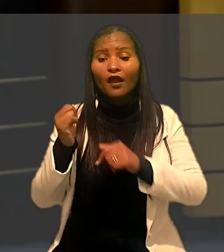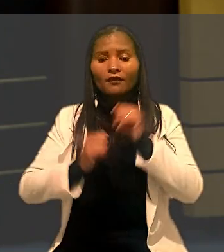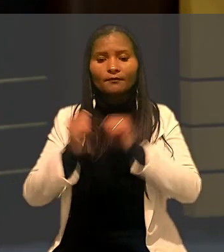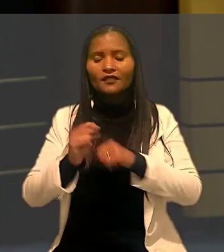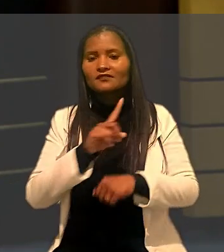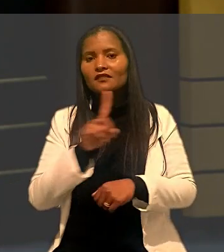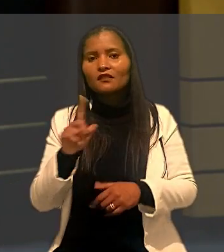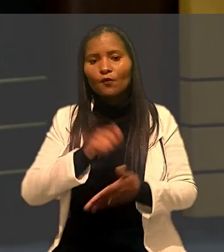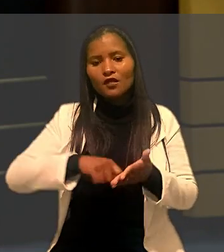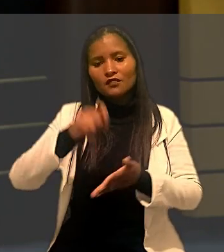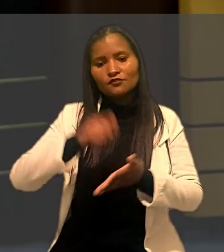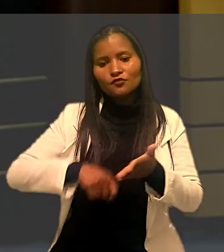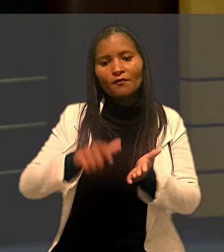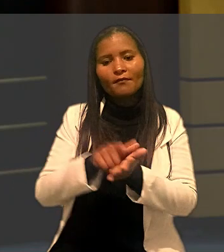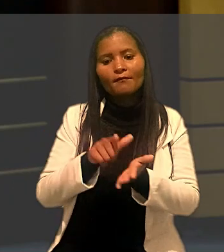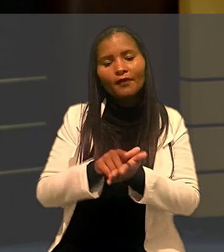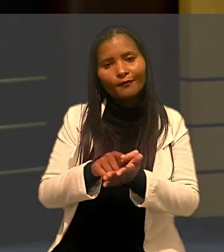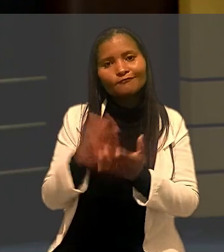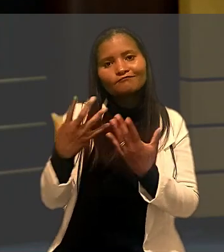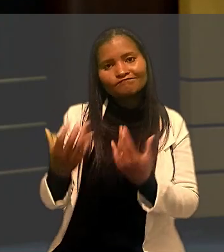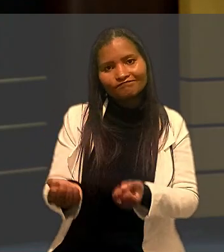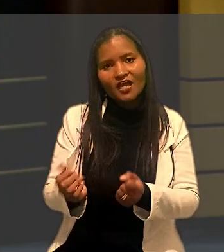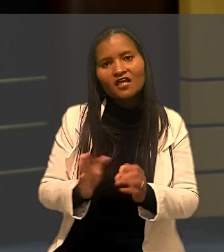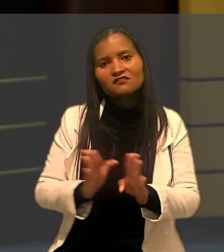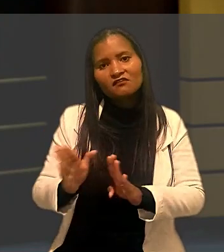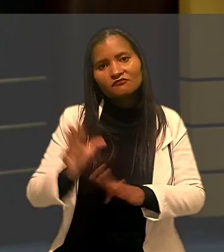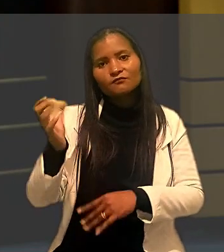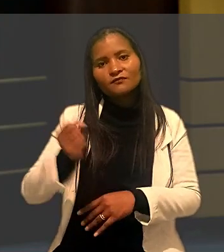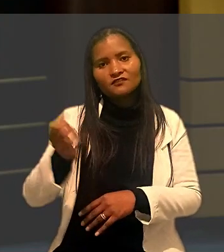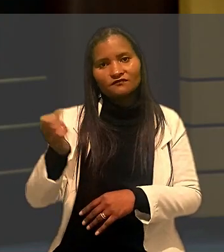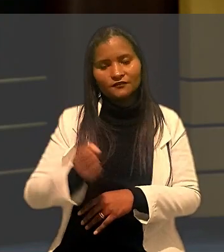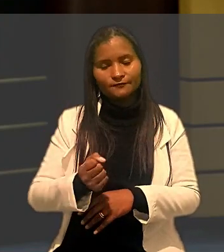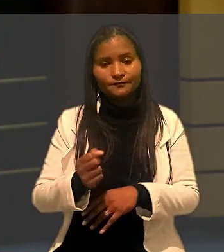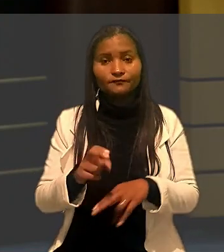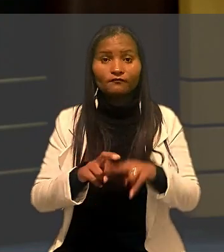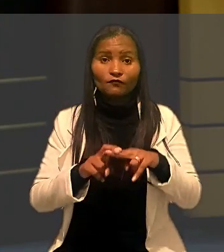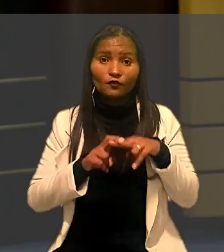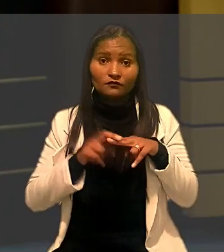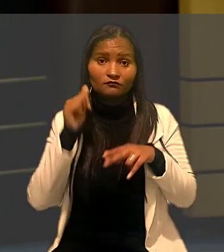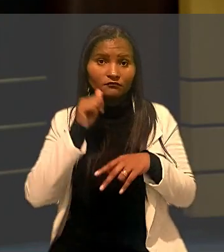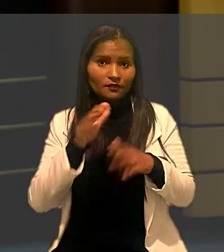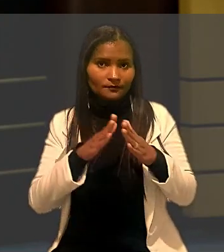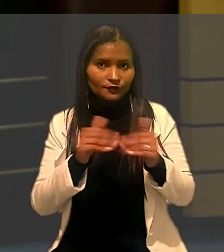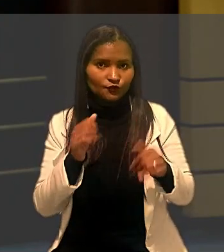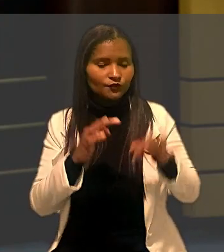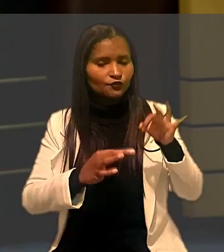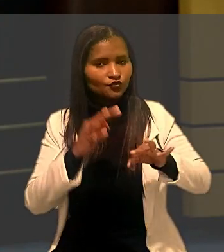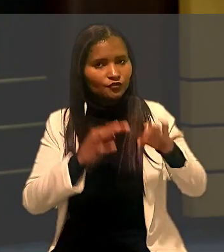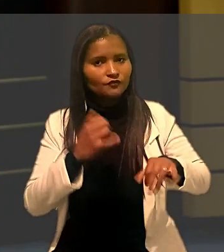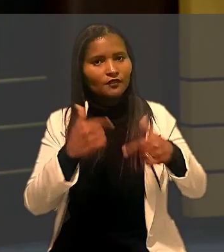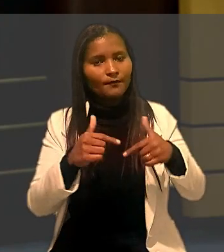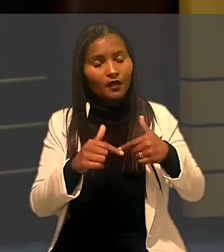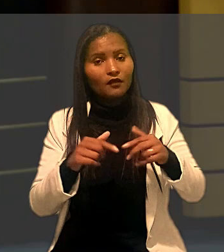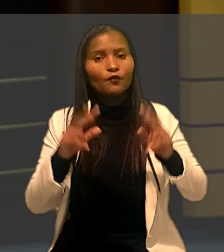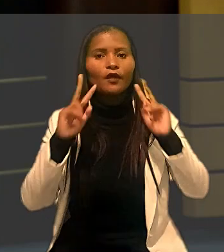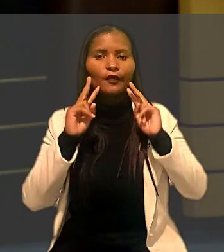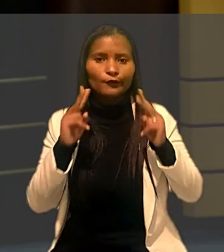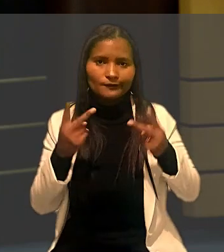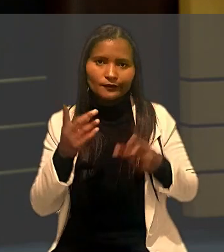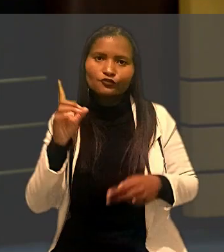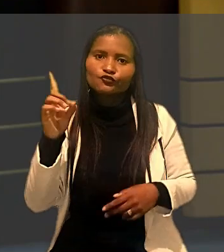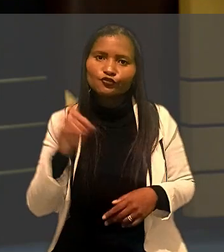empresa deixou de assinar um requerimento que permitia acesso ao benefício. Por isso, ela pediu na Justiça do Trabalho